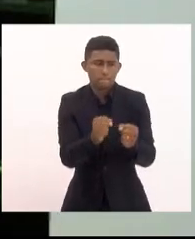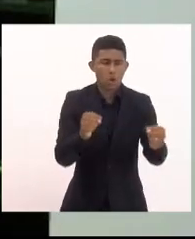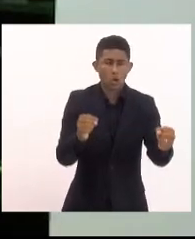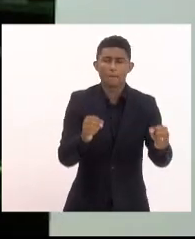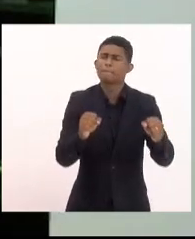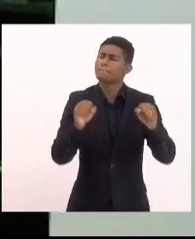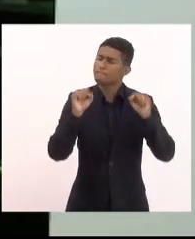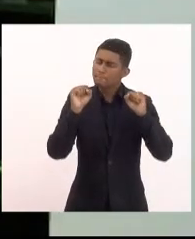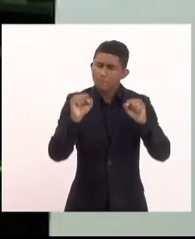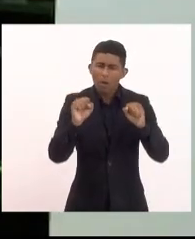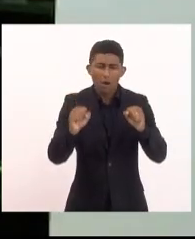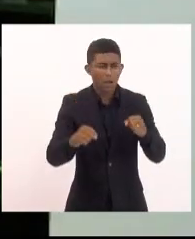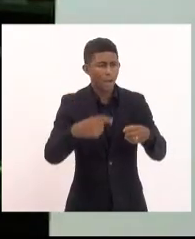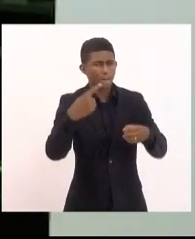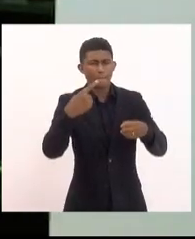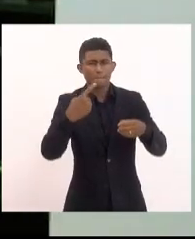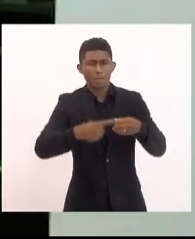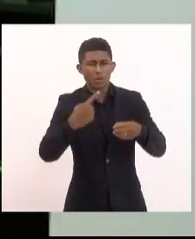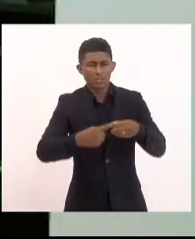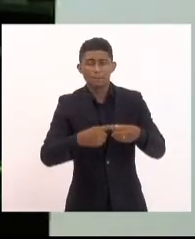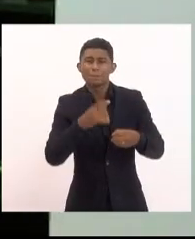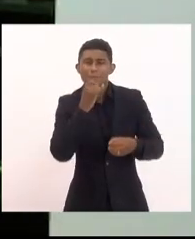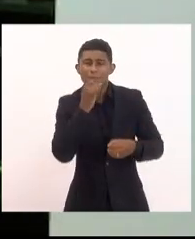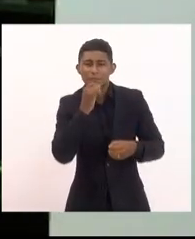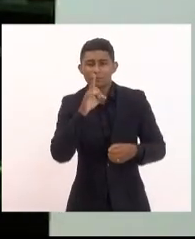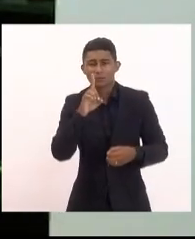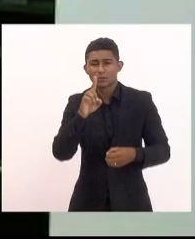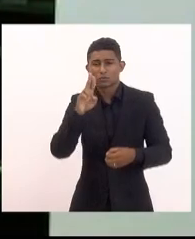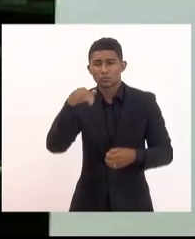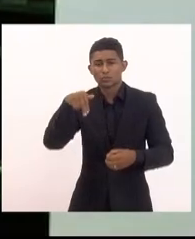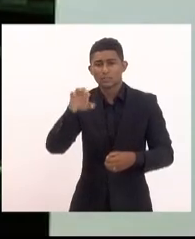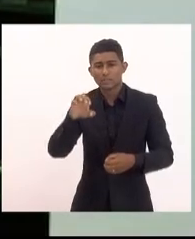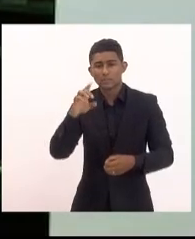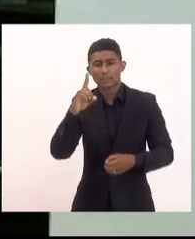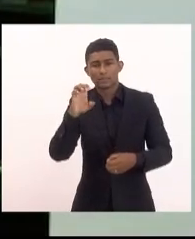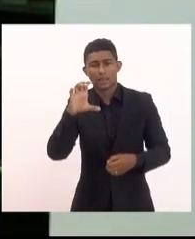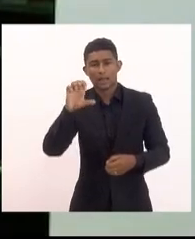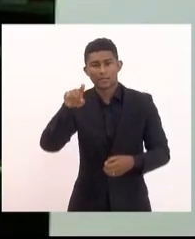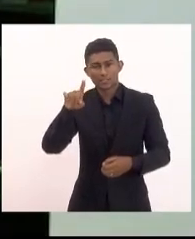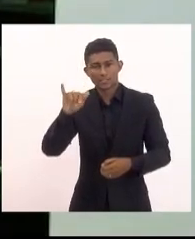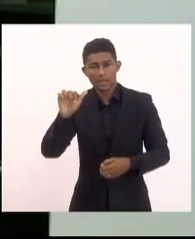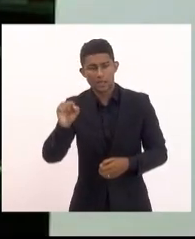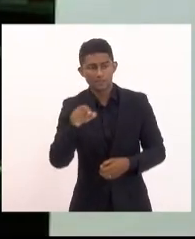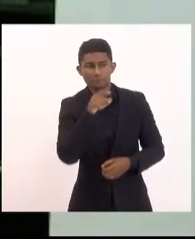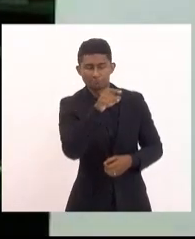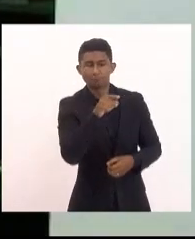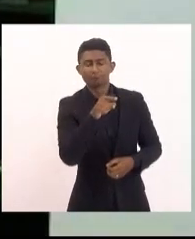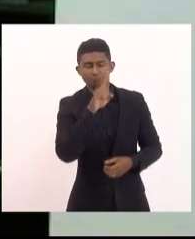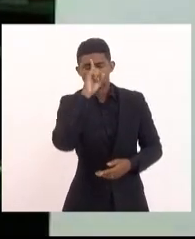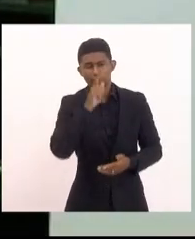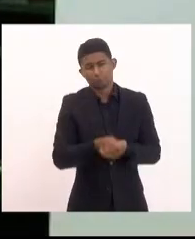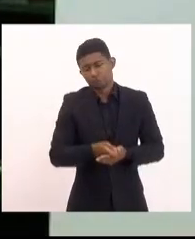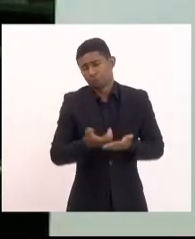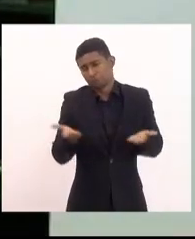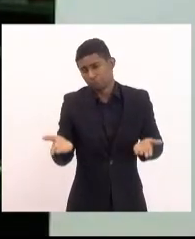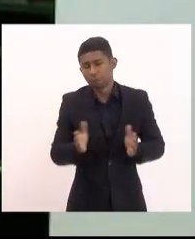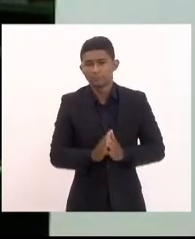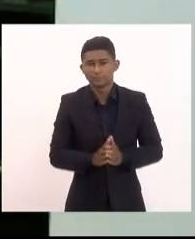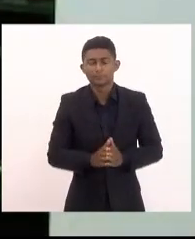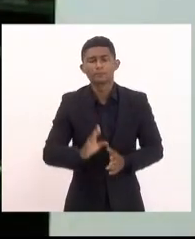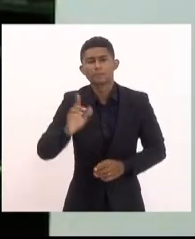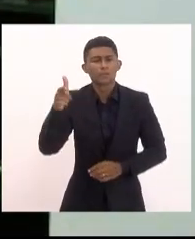autonomia do município de Duque de Caxias. Além do mais, senhor presidente,